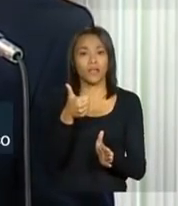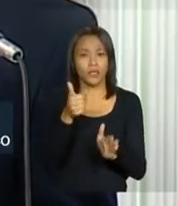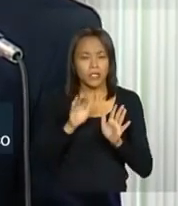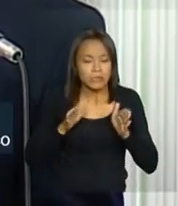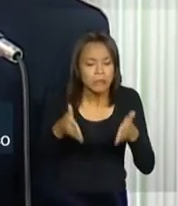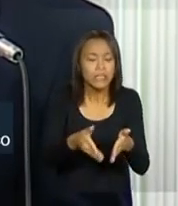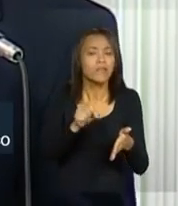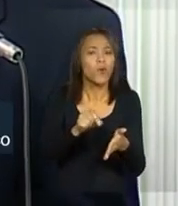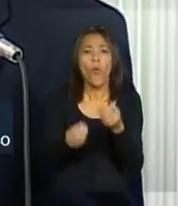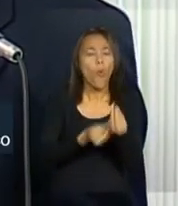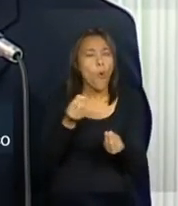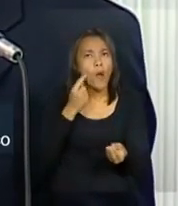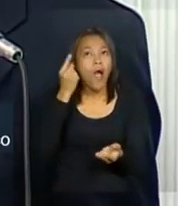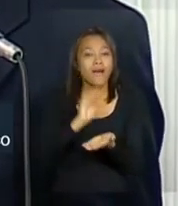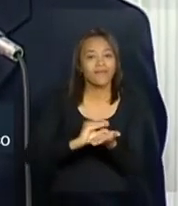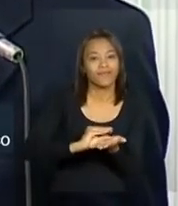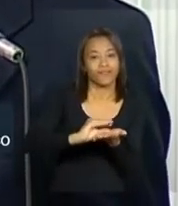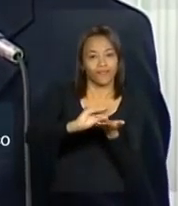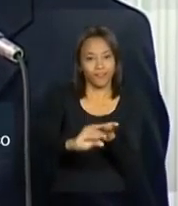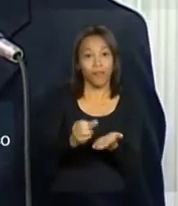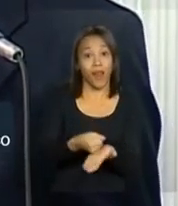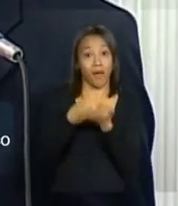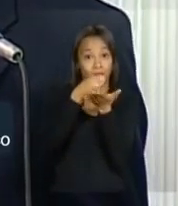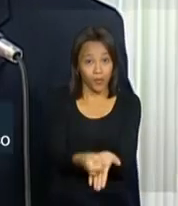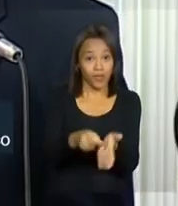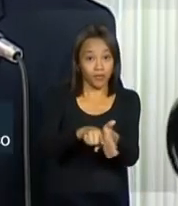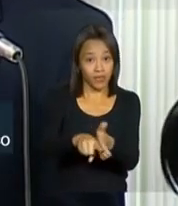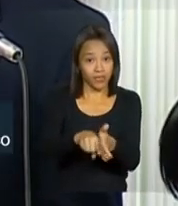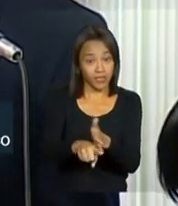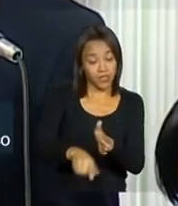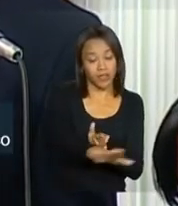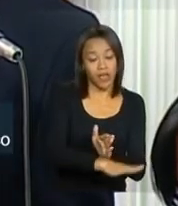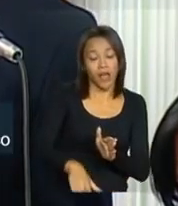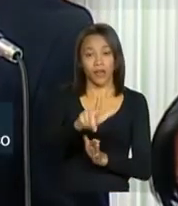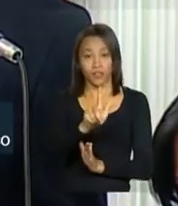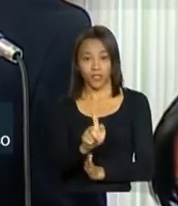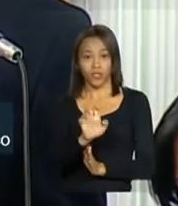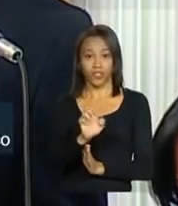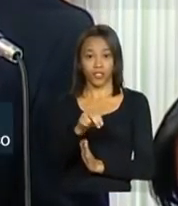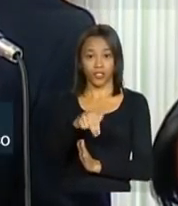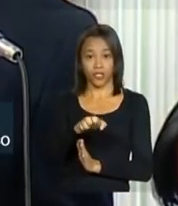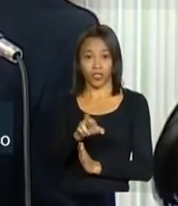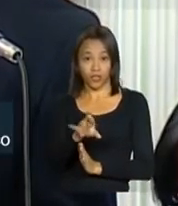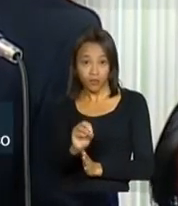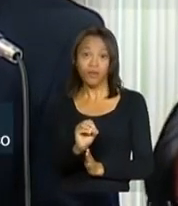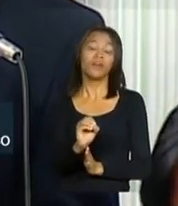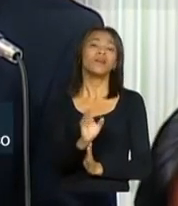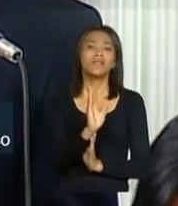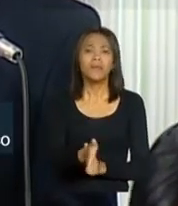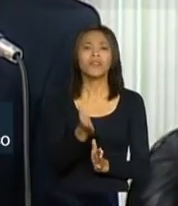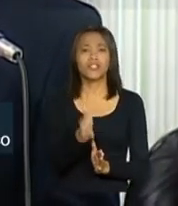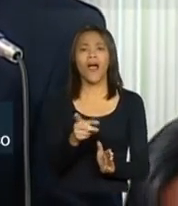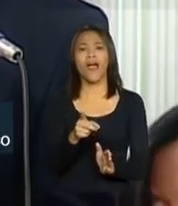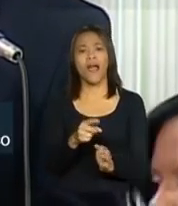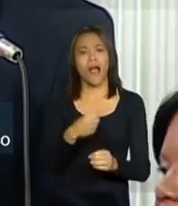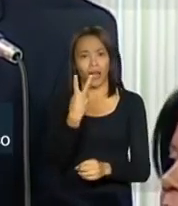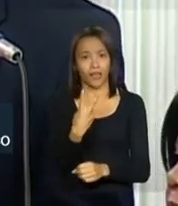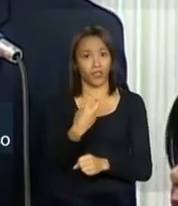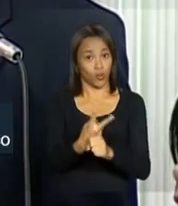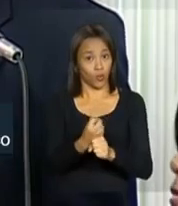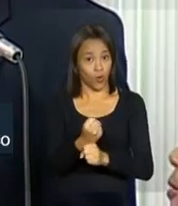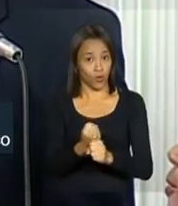específica de financiamento para apoio a pesquisas no campo dos estudos de gênero e foi lançado, e é lançado a cada